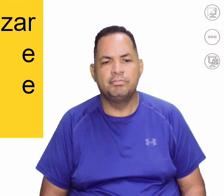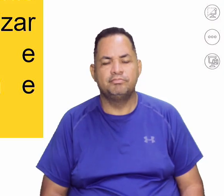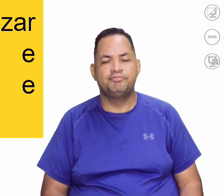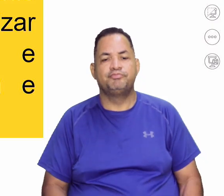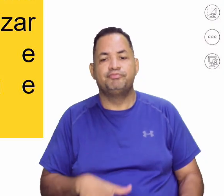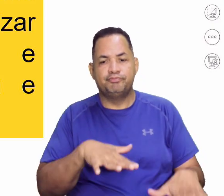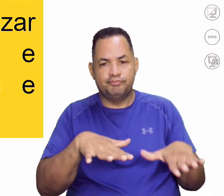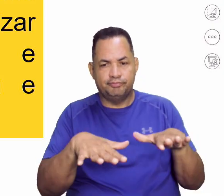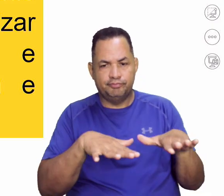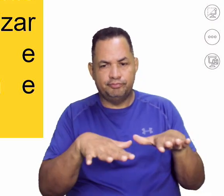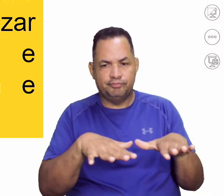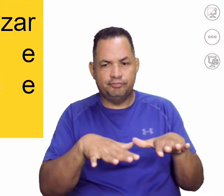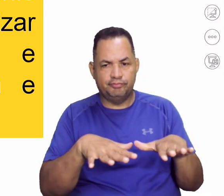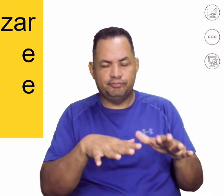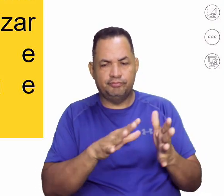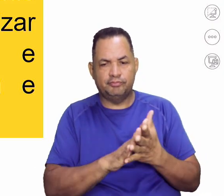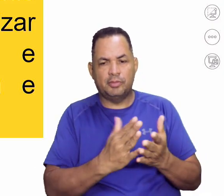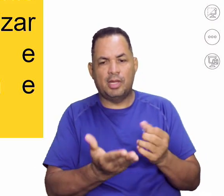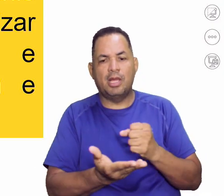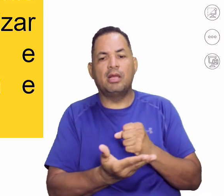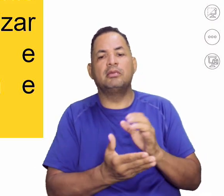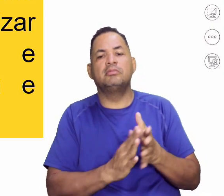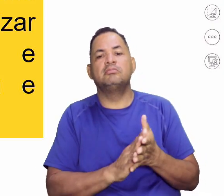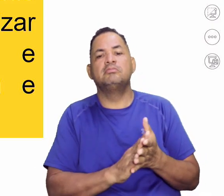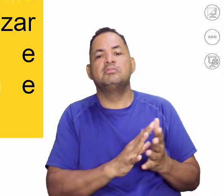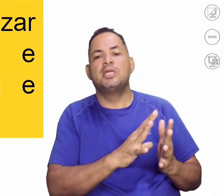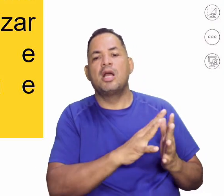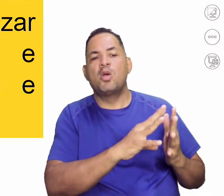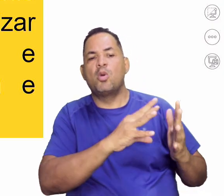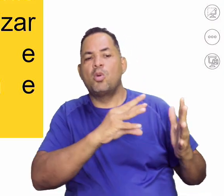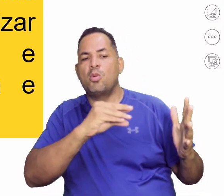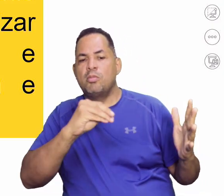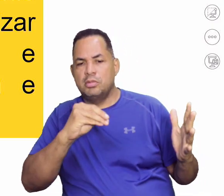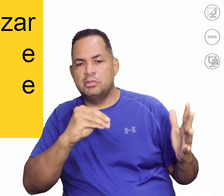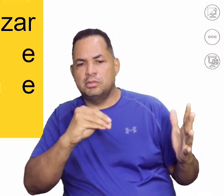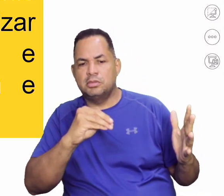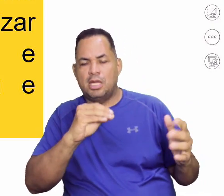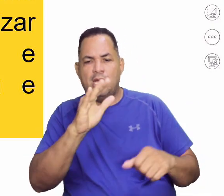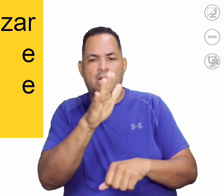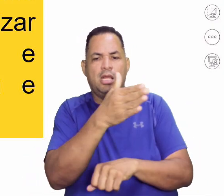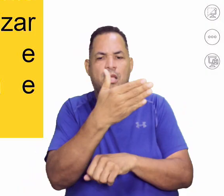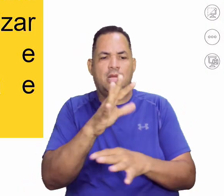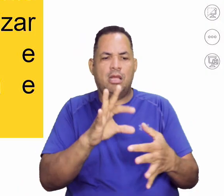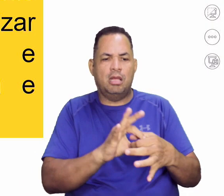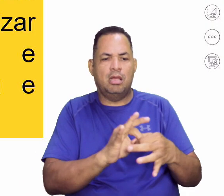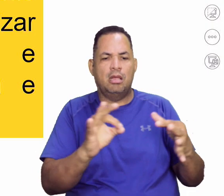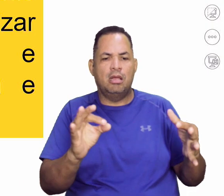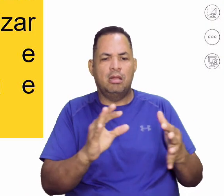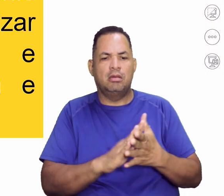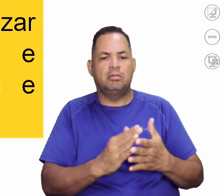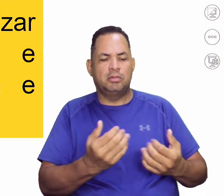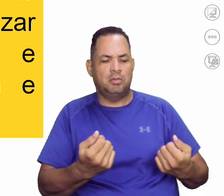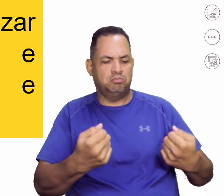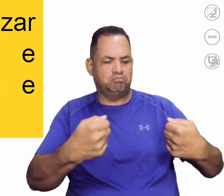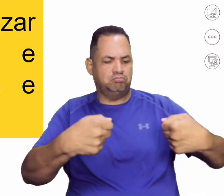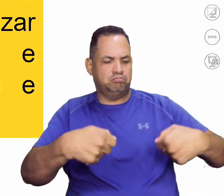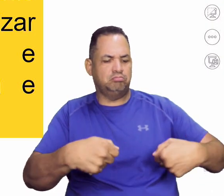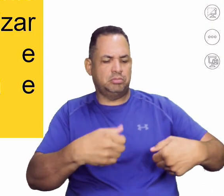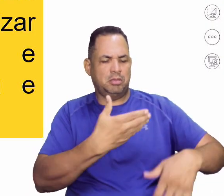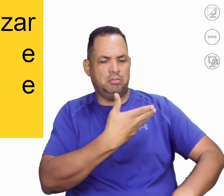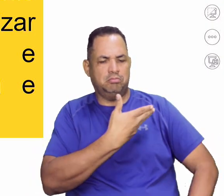Esses movimentos se inspiraram em ideias como nacionalismo, liberdade e soberania